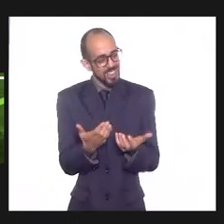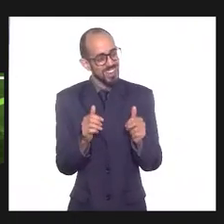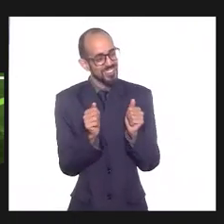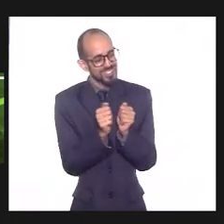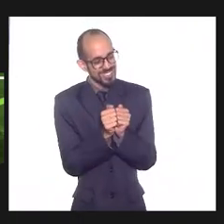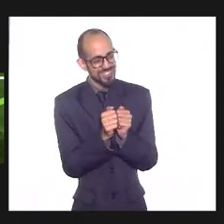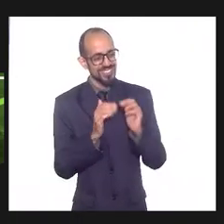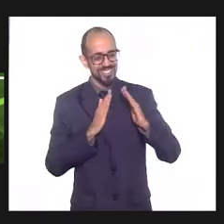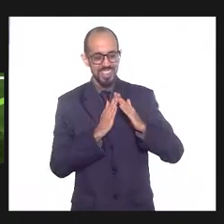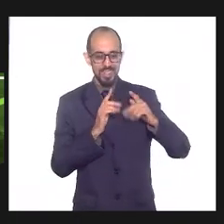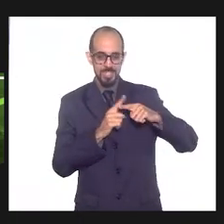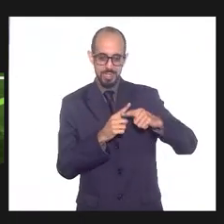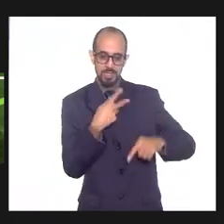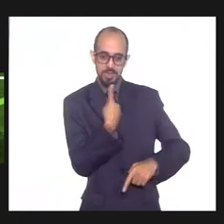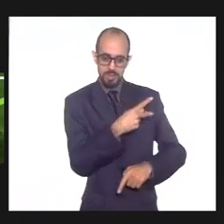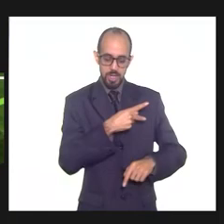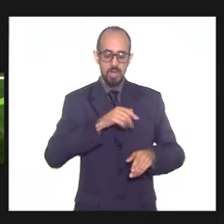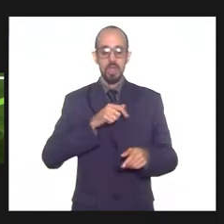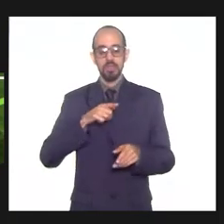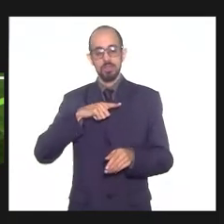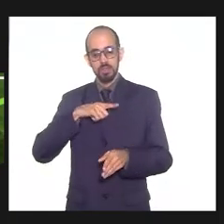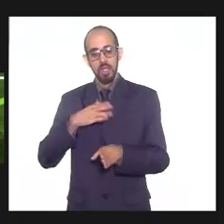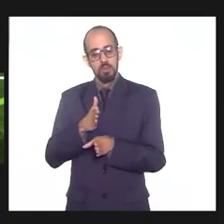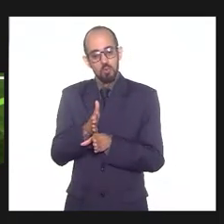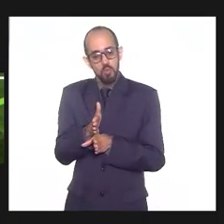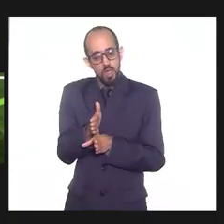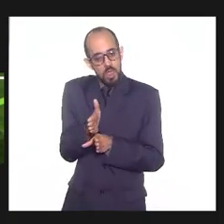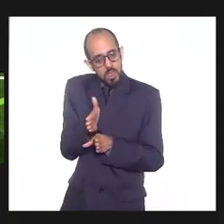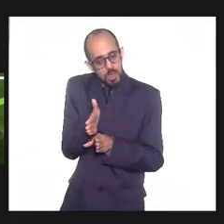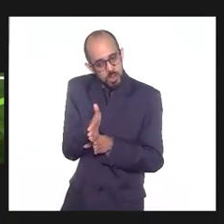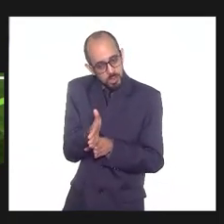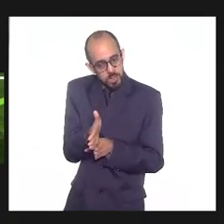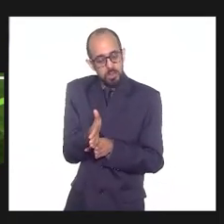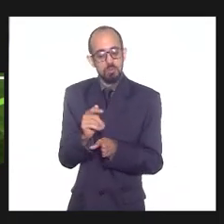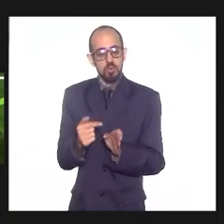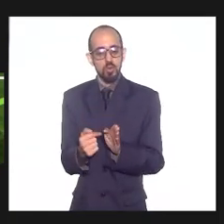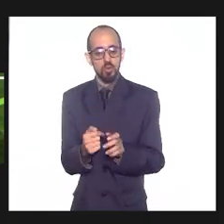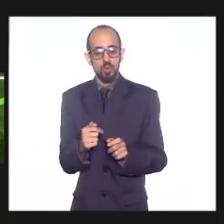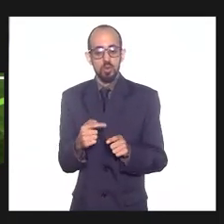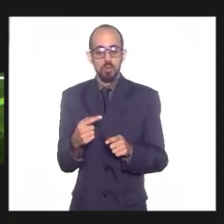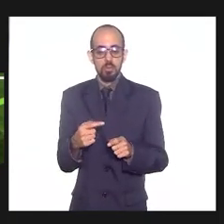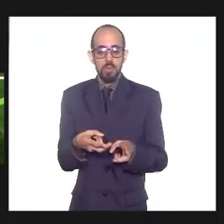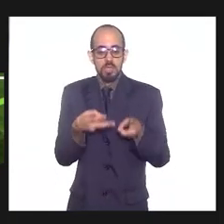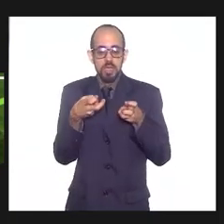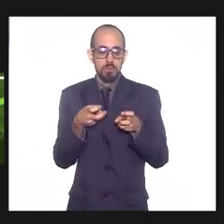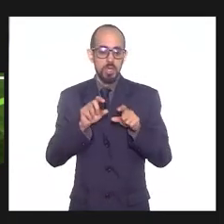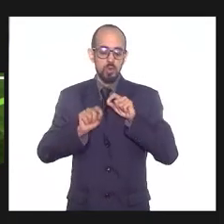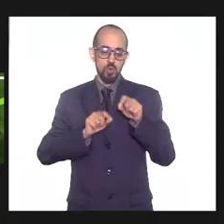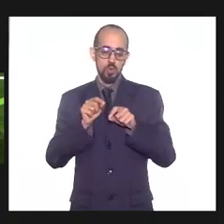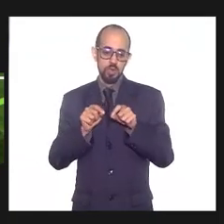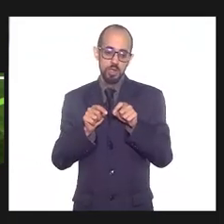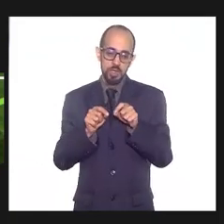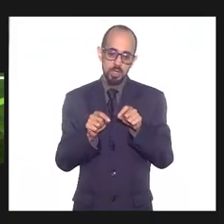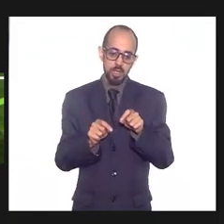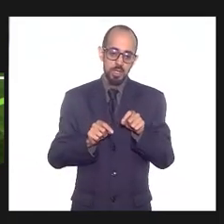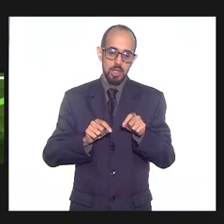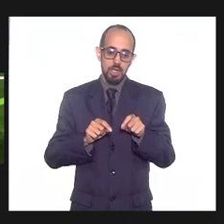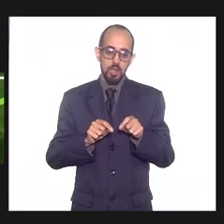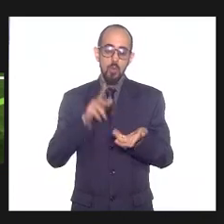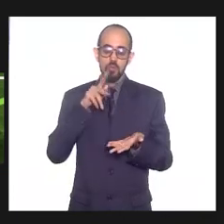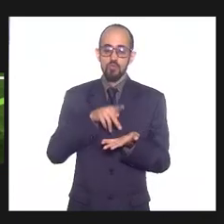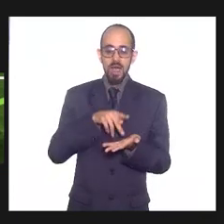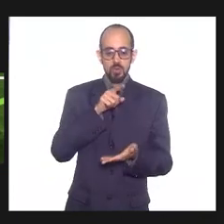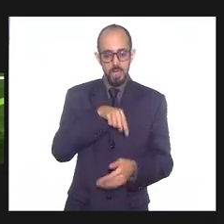igreja dela equilibra desistir aquele paradissimo considerando-se fatores e